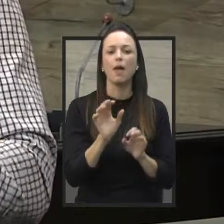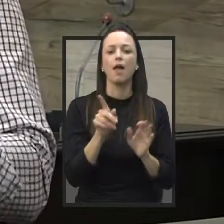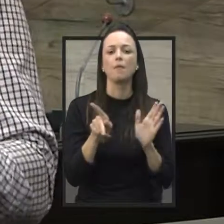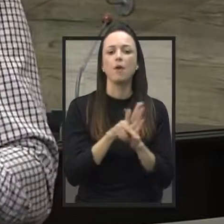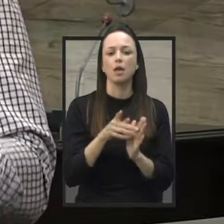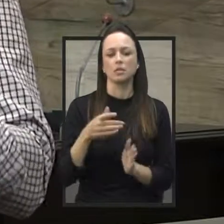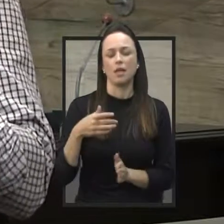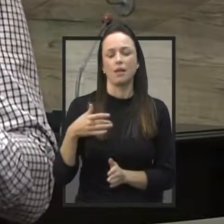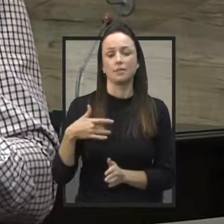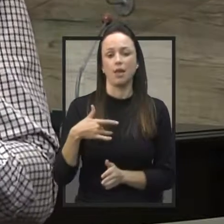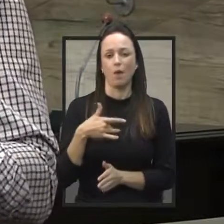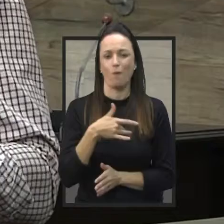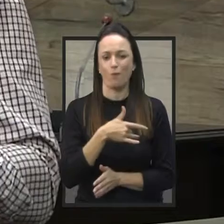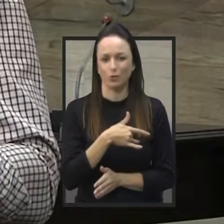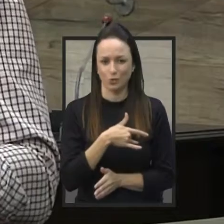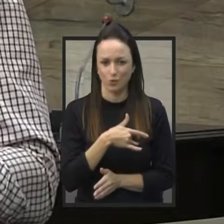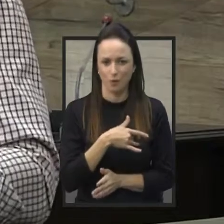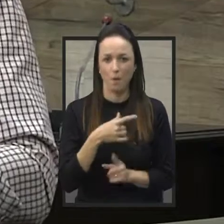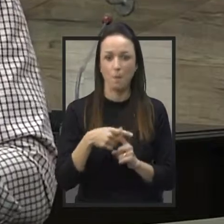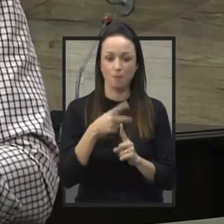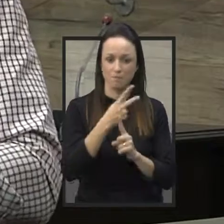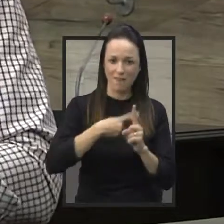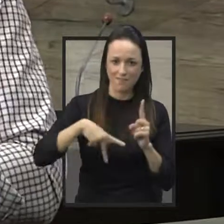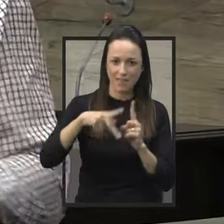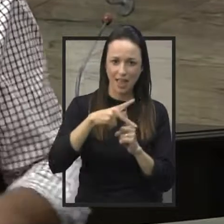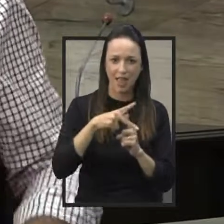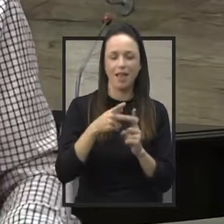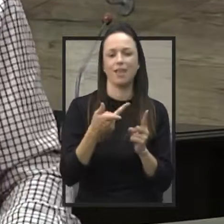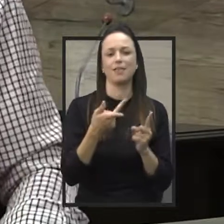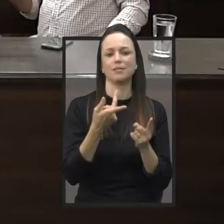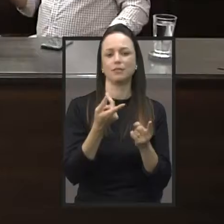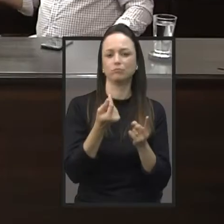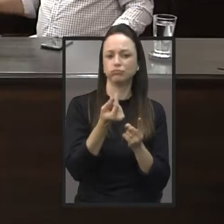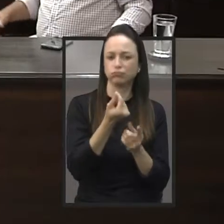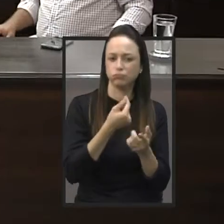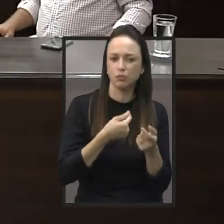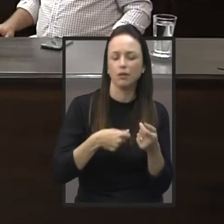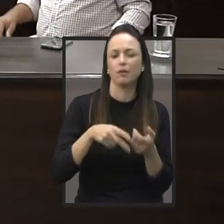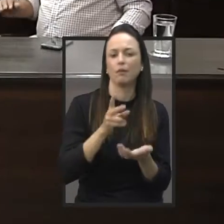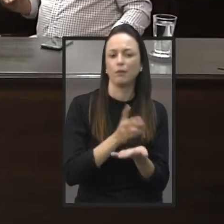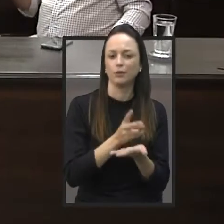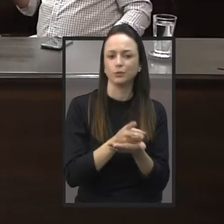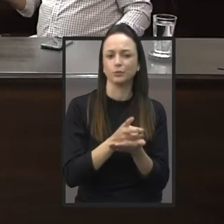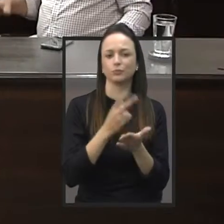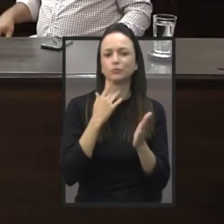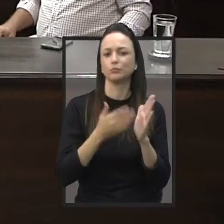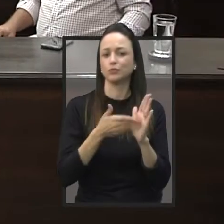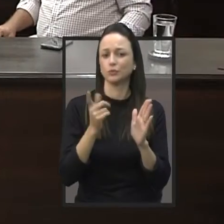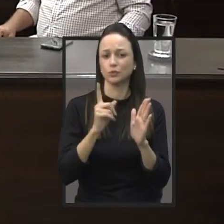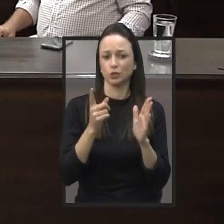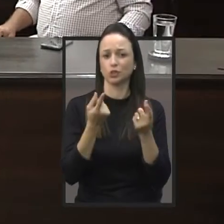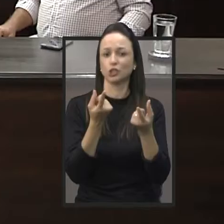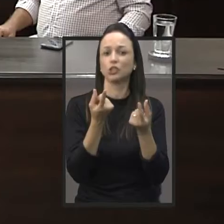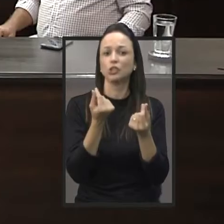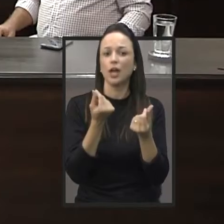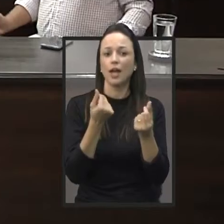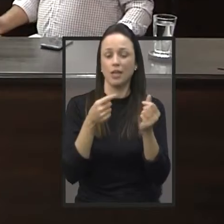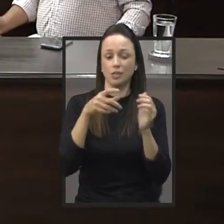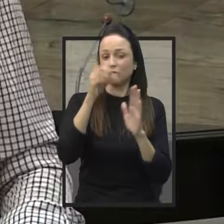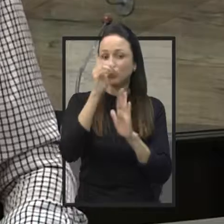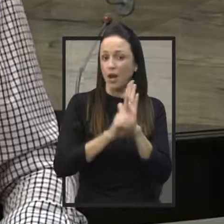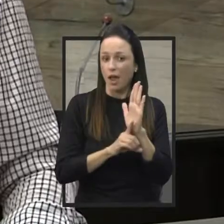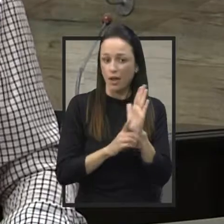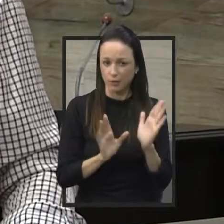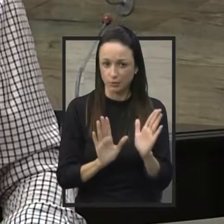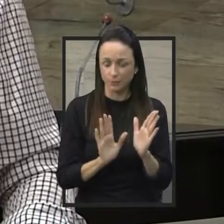Porque a previdência, os recursos financeiros, eles vão continuar. Isso não vai ser extinto, isso é um direito adquirido. E o